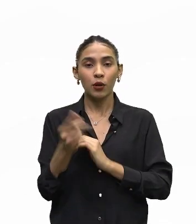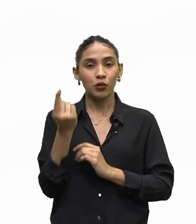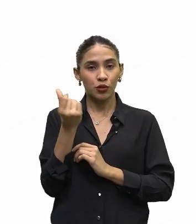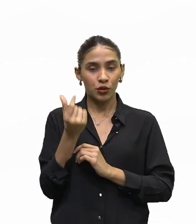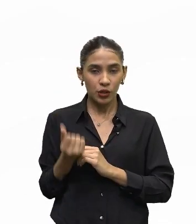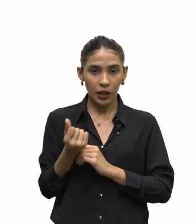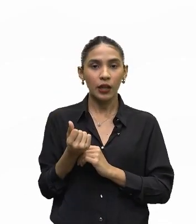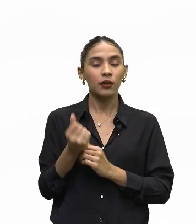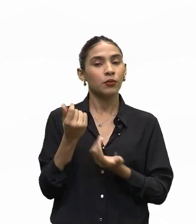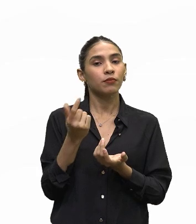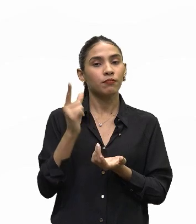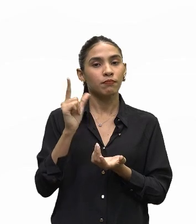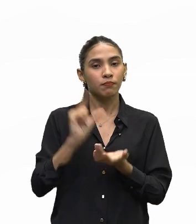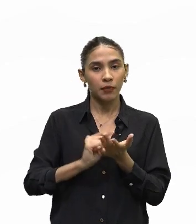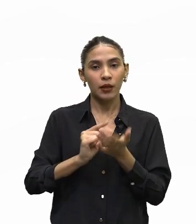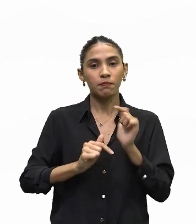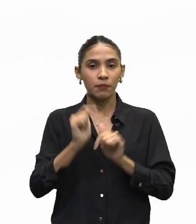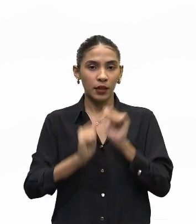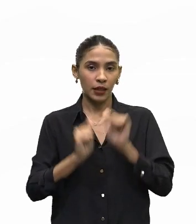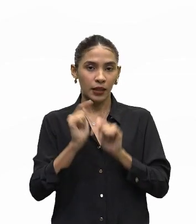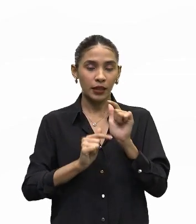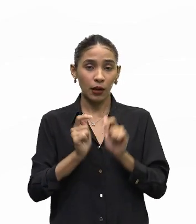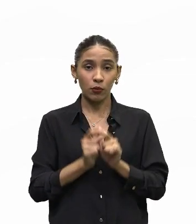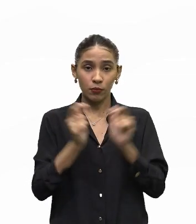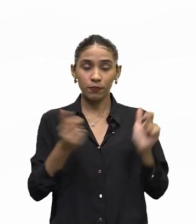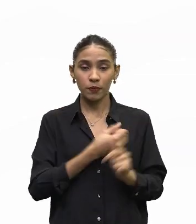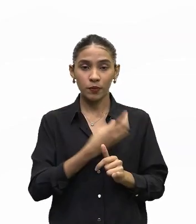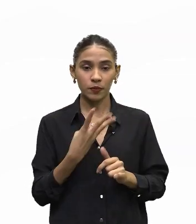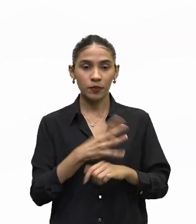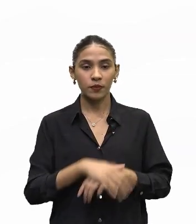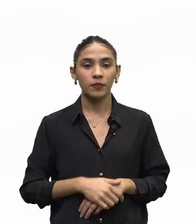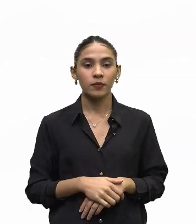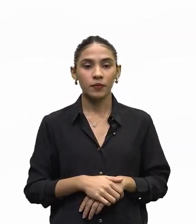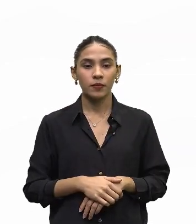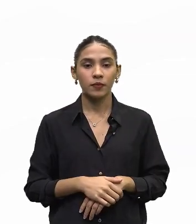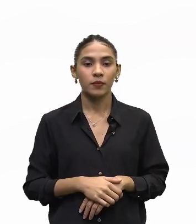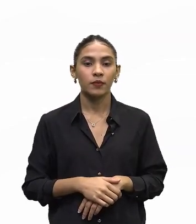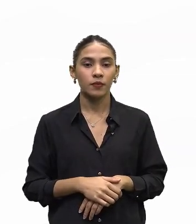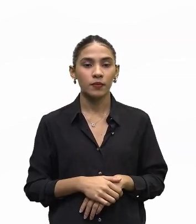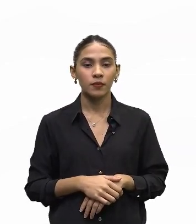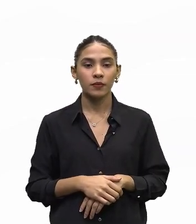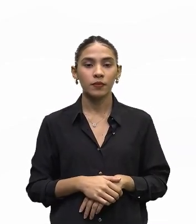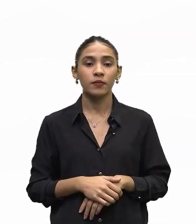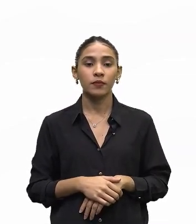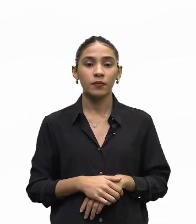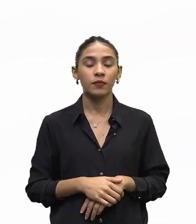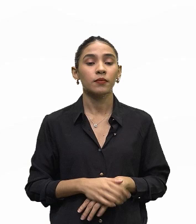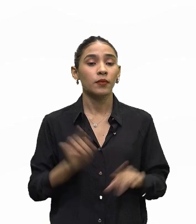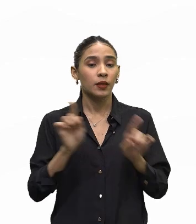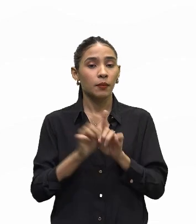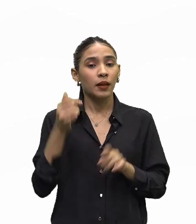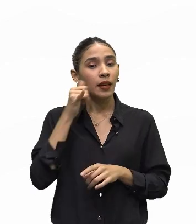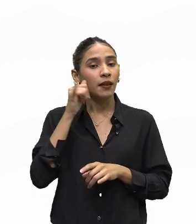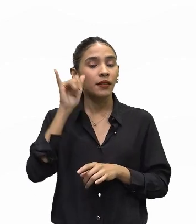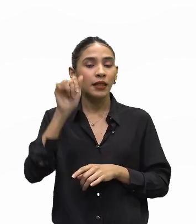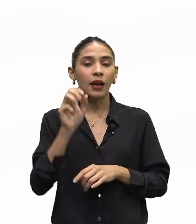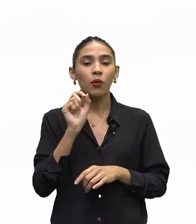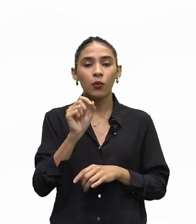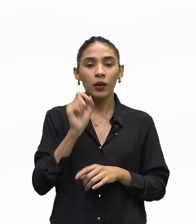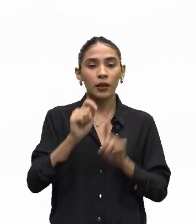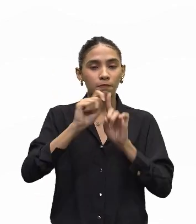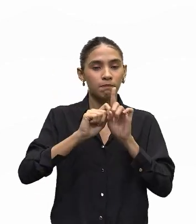gastado menos em produtos em grande quantidade. O que mais que a gente tem? Você pode também poupar por alguns